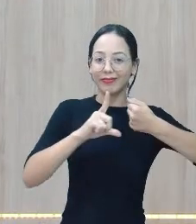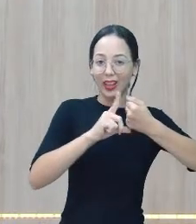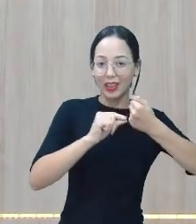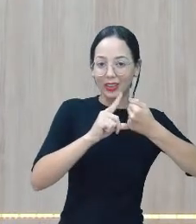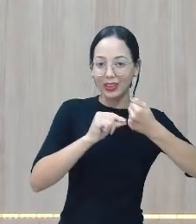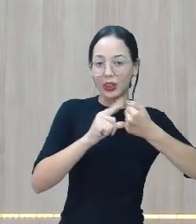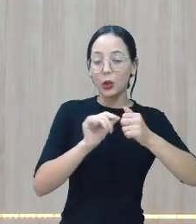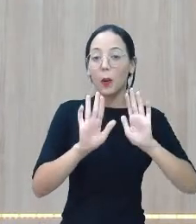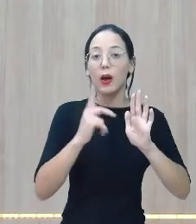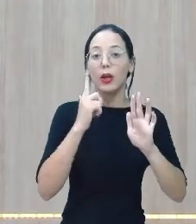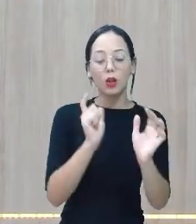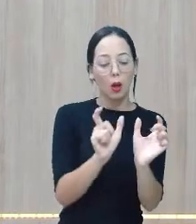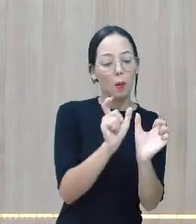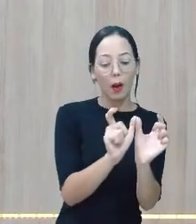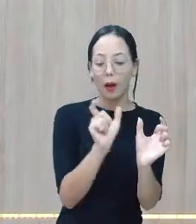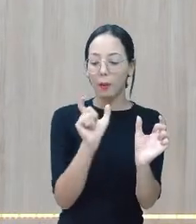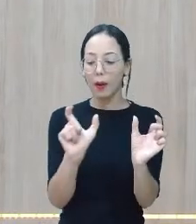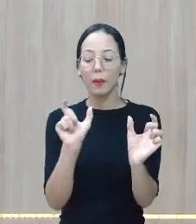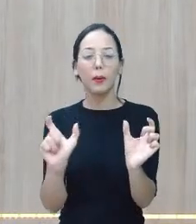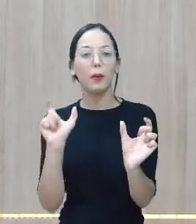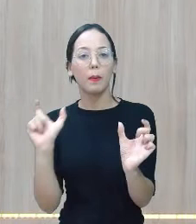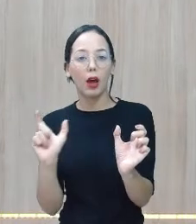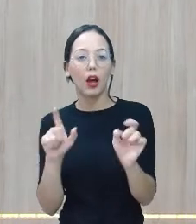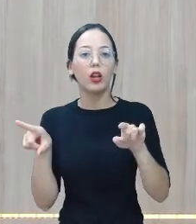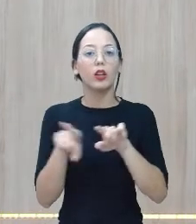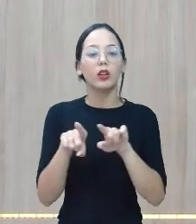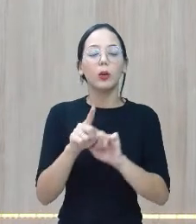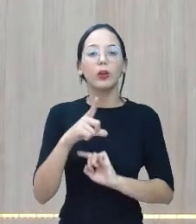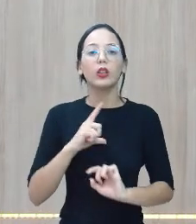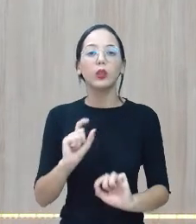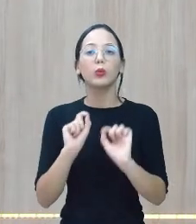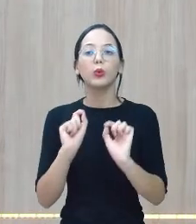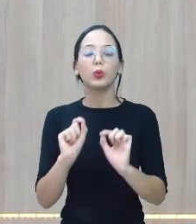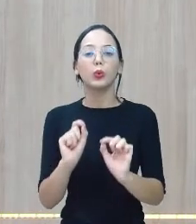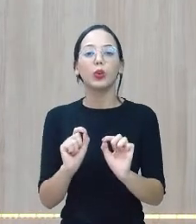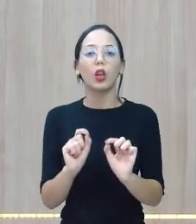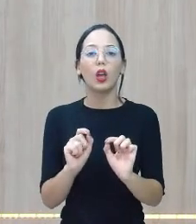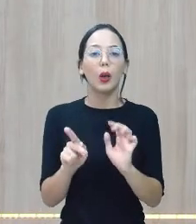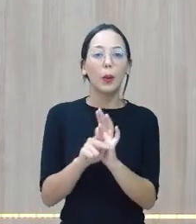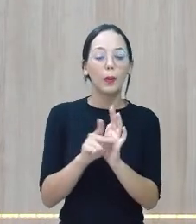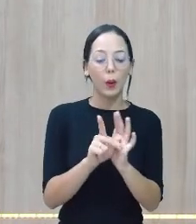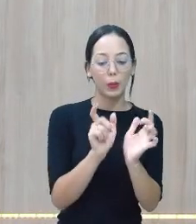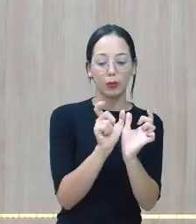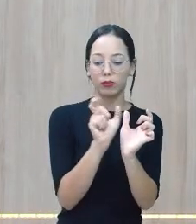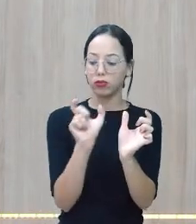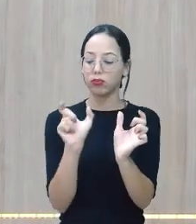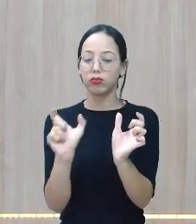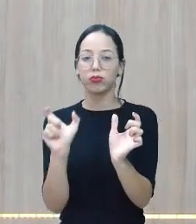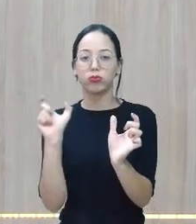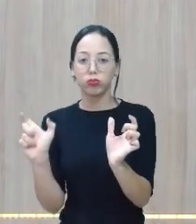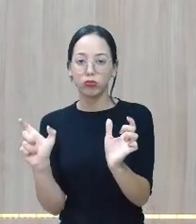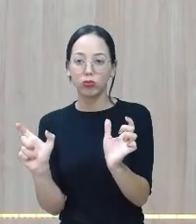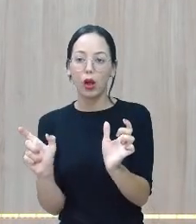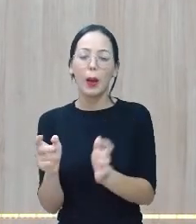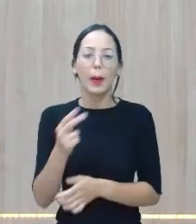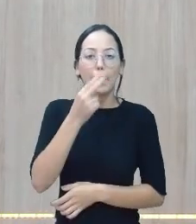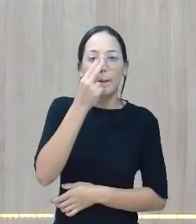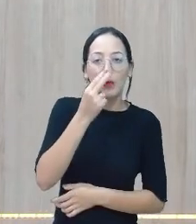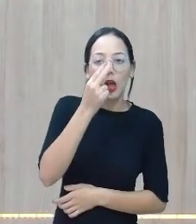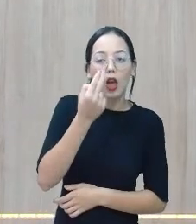nesta ordem, não é? Nós também temos aqui a ordem direta, tá? Mesmo não